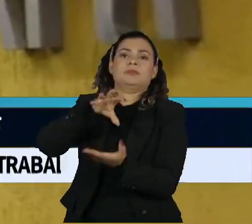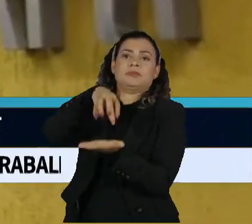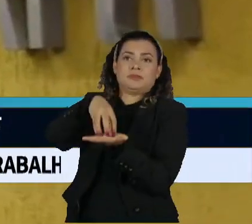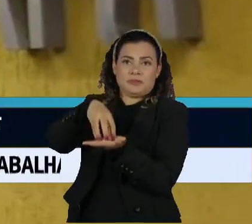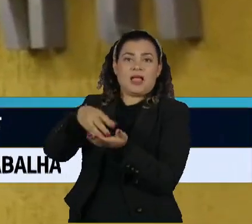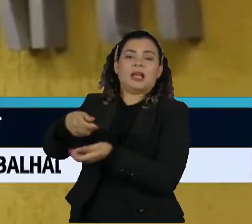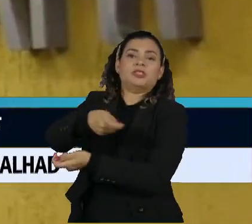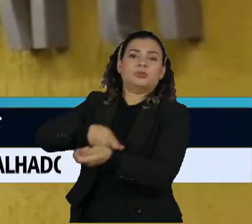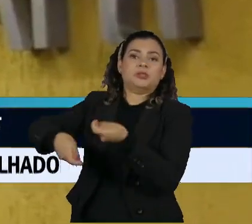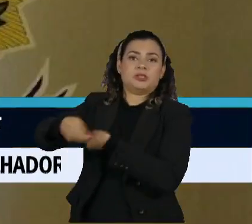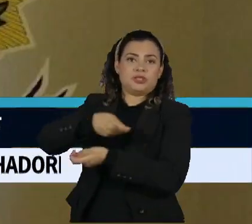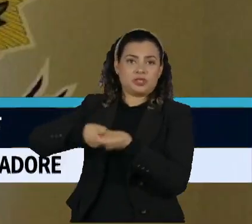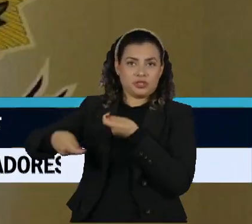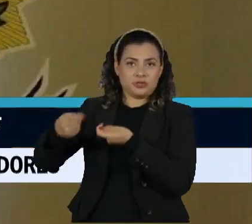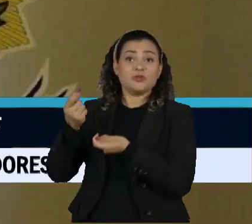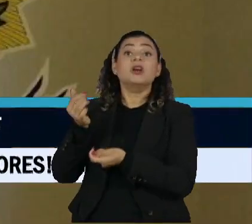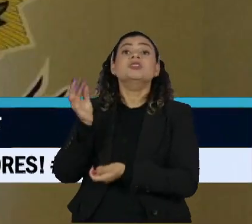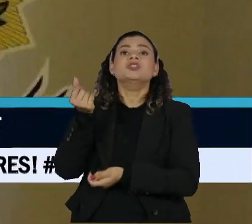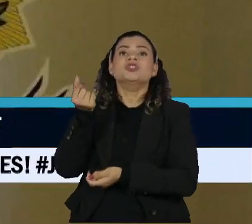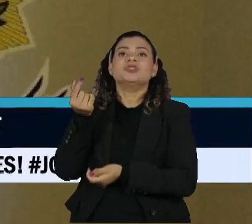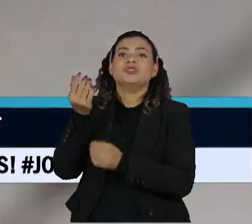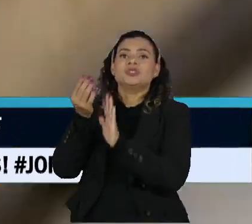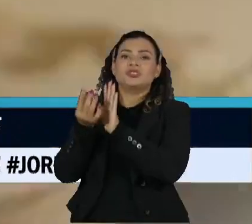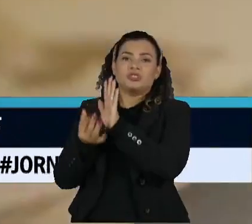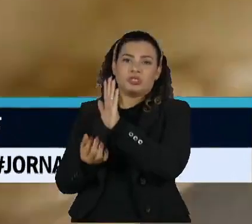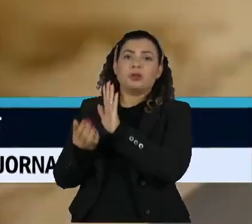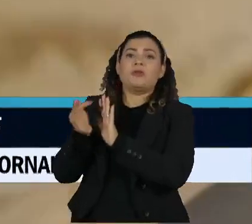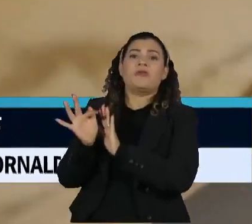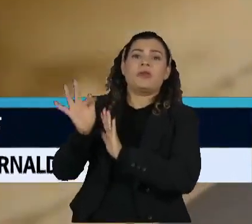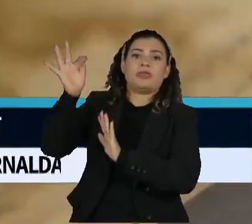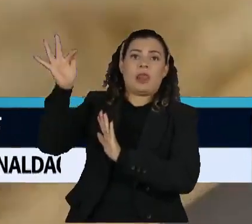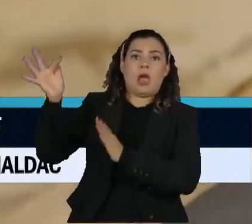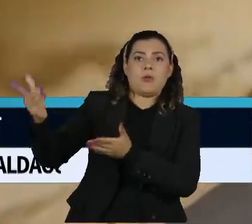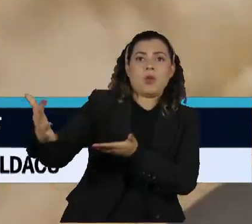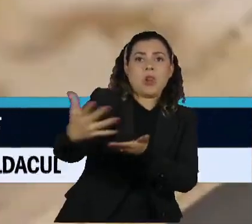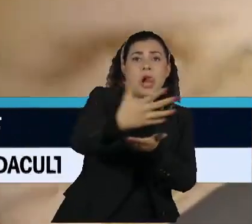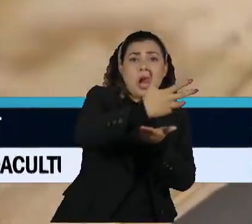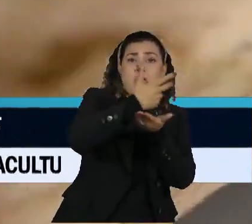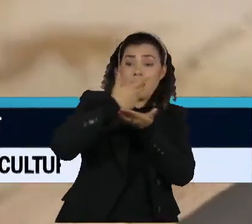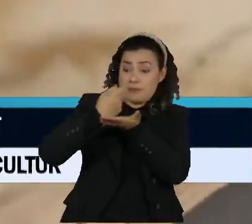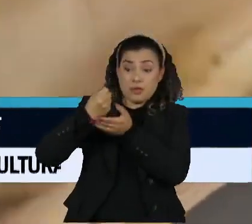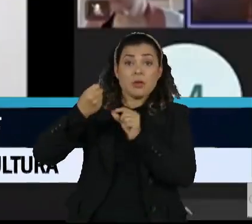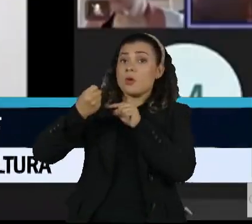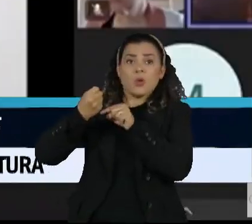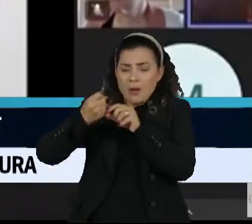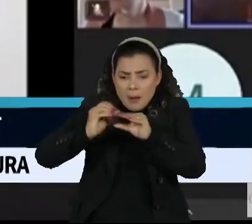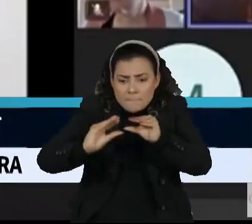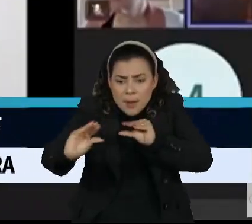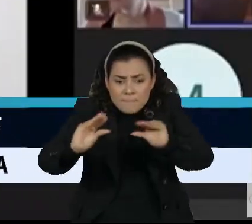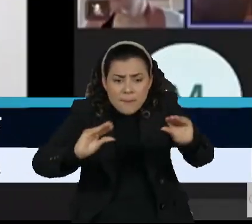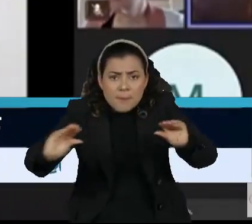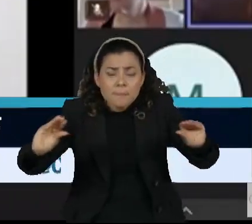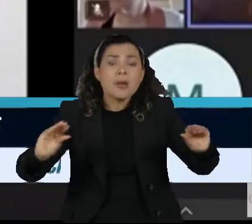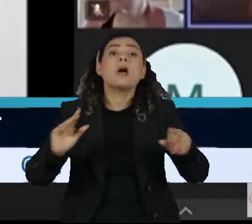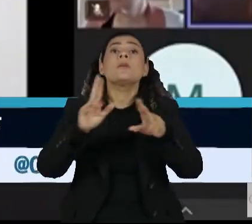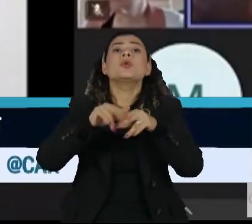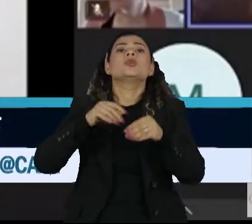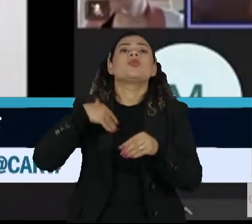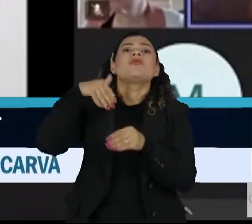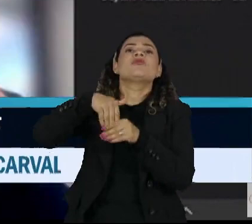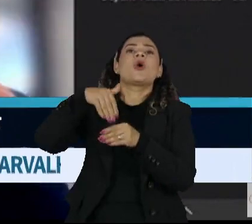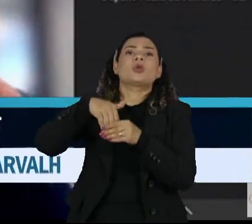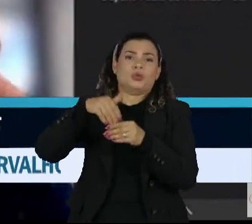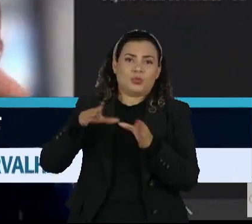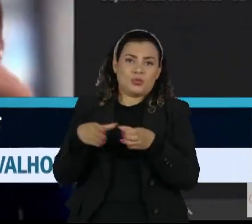Conselho Administrativo de Recursos Fiscais. Esse dinheiro todo explica a disputa em torno dos votos do